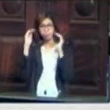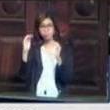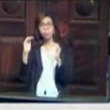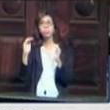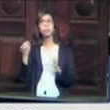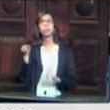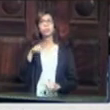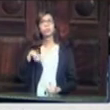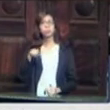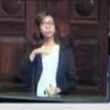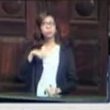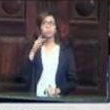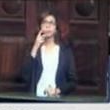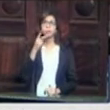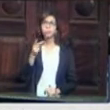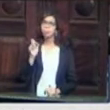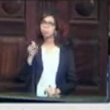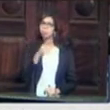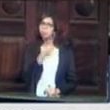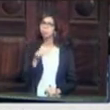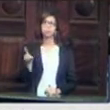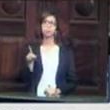nós pudéssemos dizer não